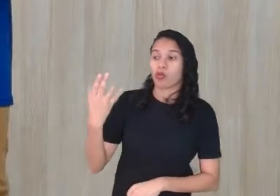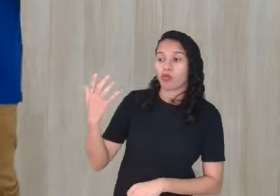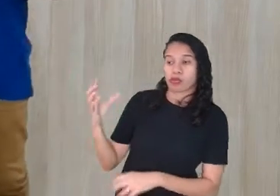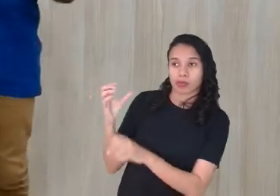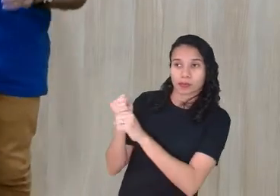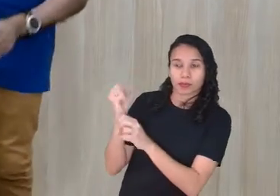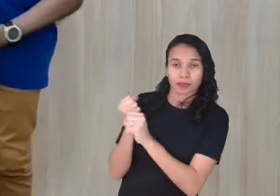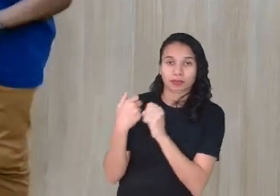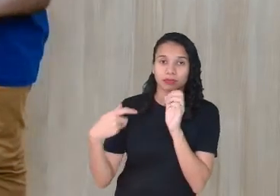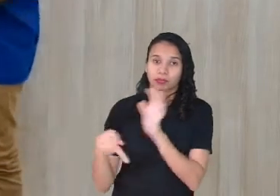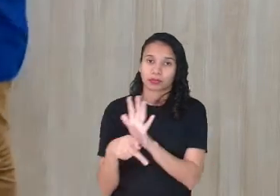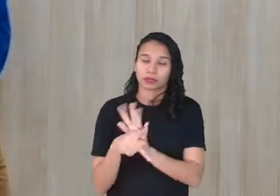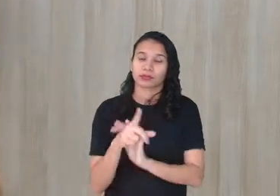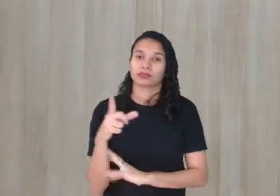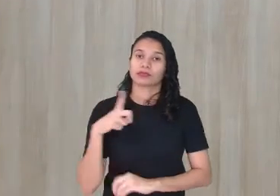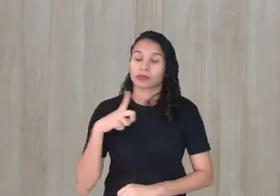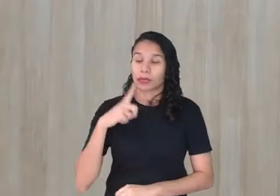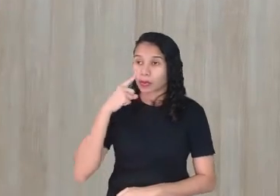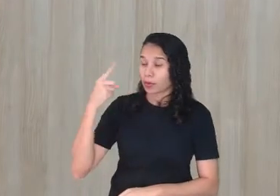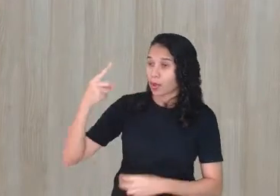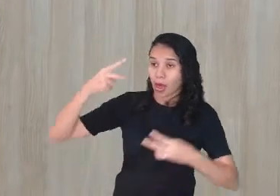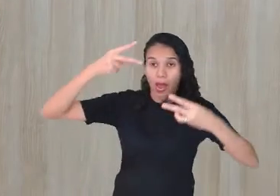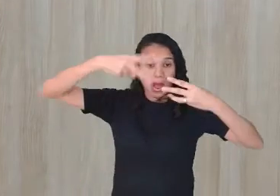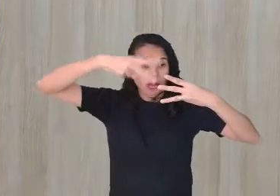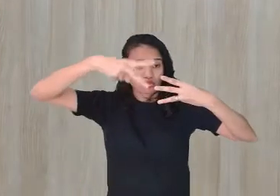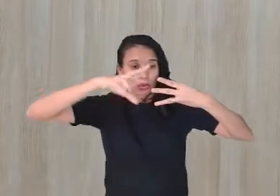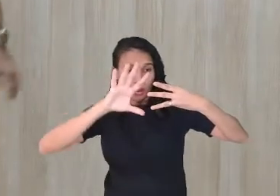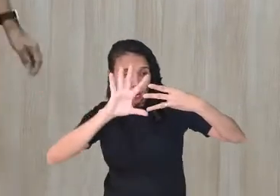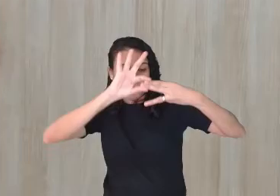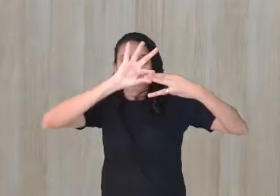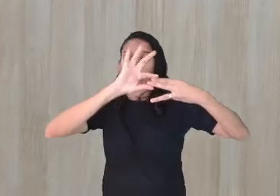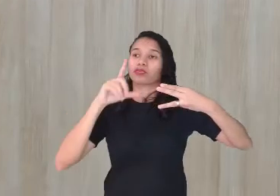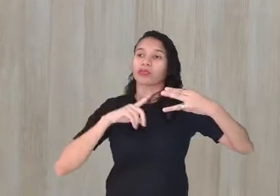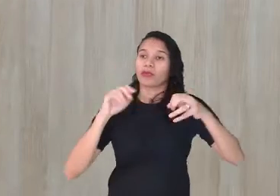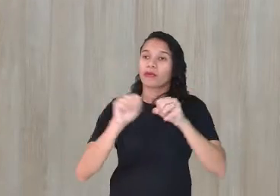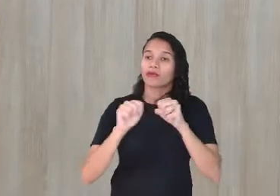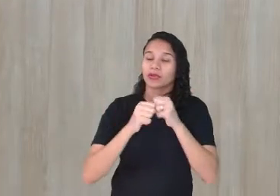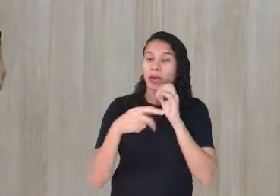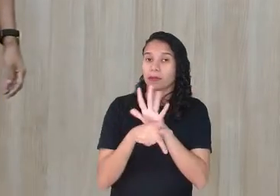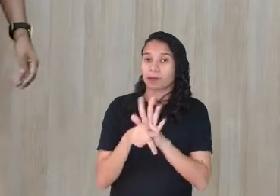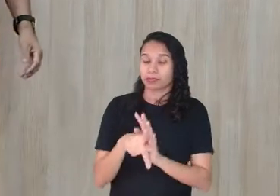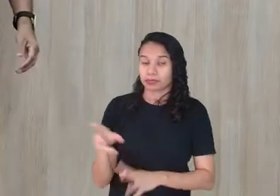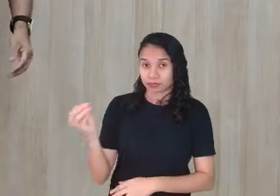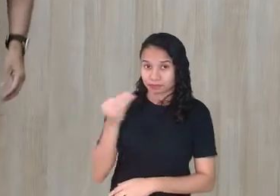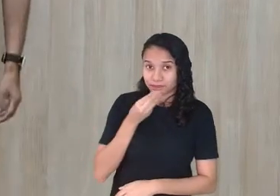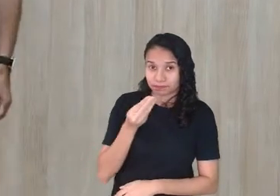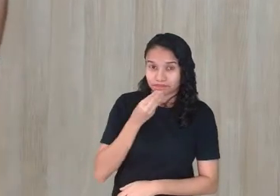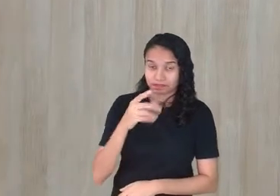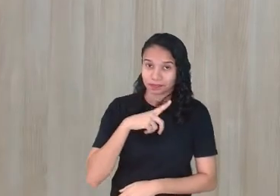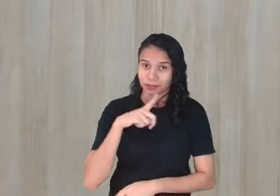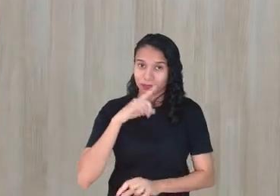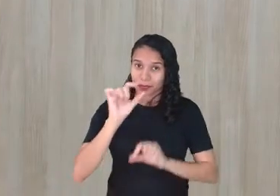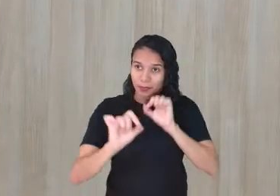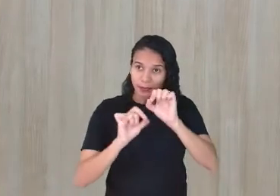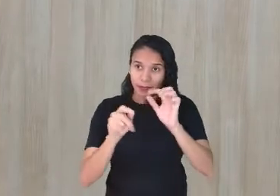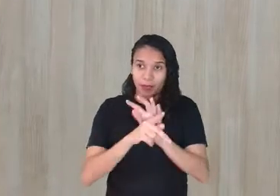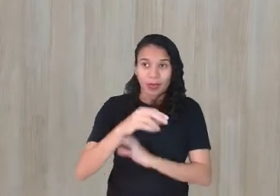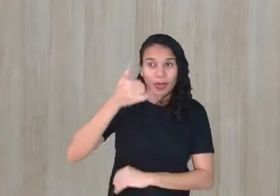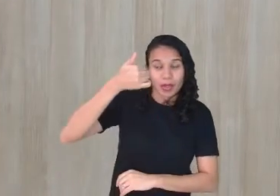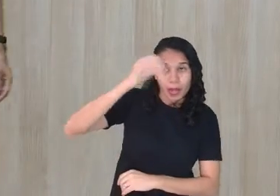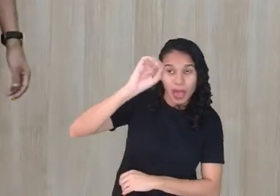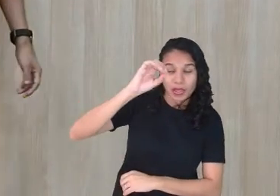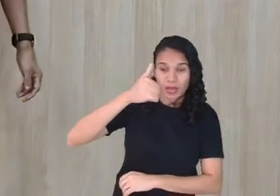liga na estratégia. Então, você vai pegar essas duas possibilidades para poder fazer a probabilidade. Então, eu tenho a de 10 e a